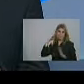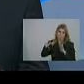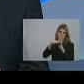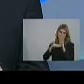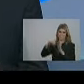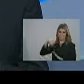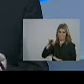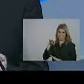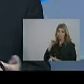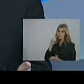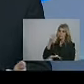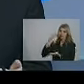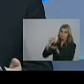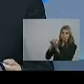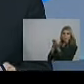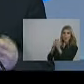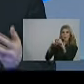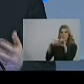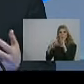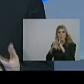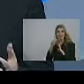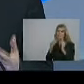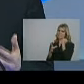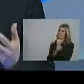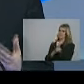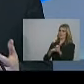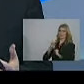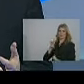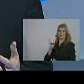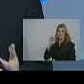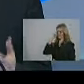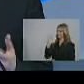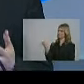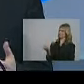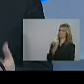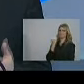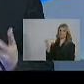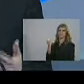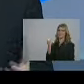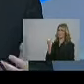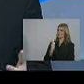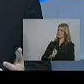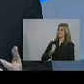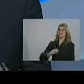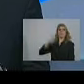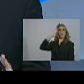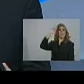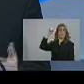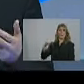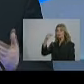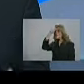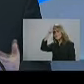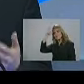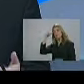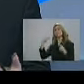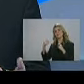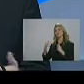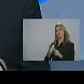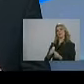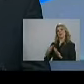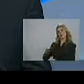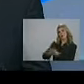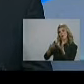que cumprir um talão. A segurança do Rio é importantíssima, segurança à vida é fundamental e a prefeitura tem que participar